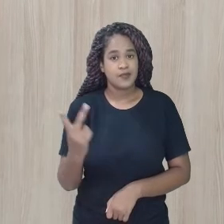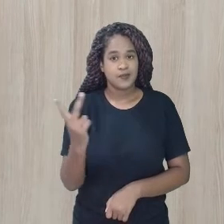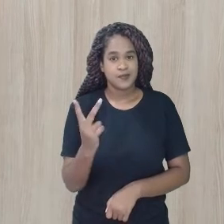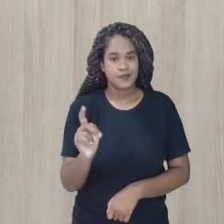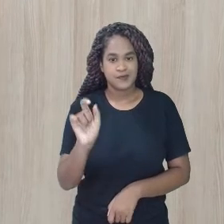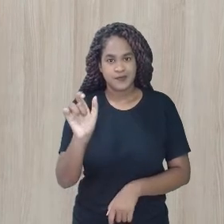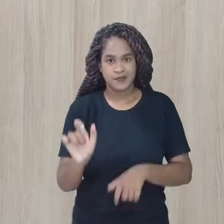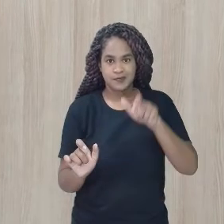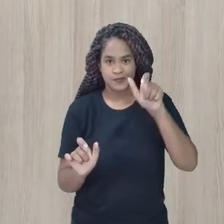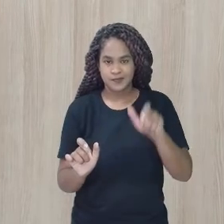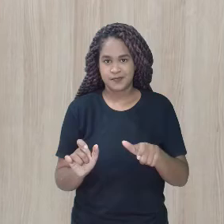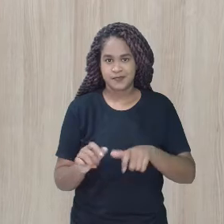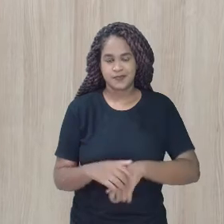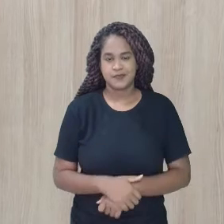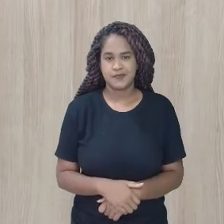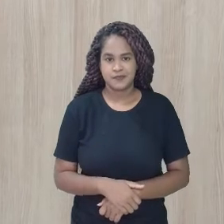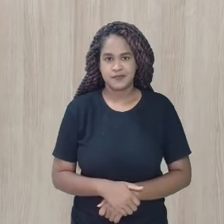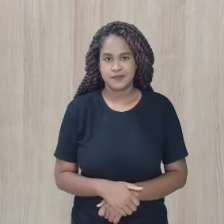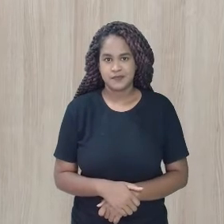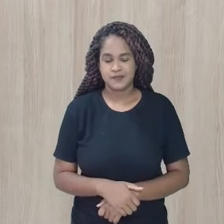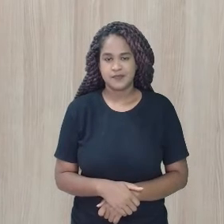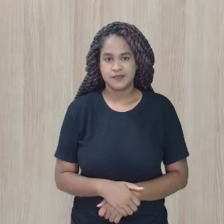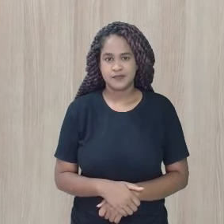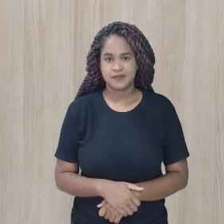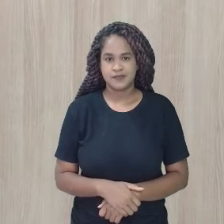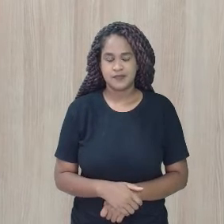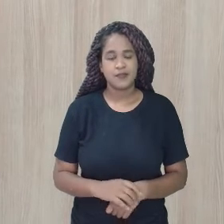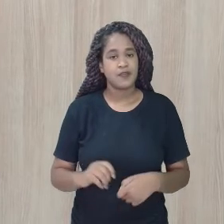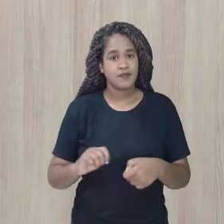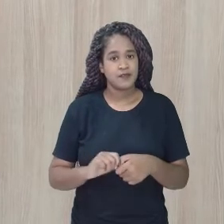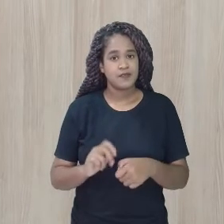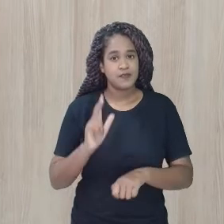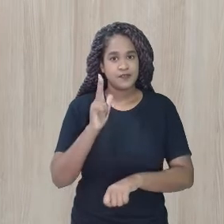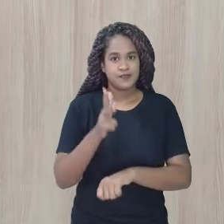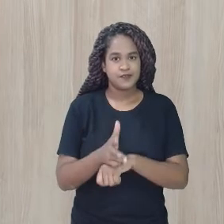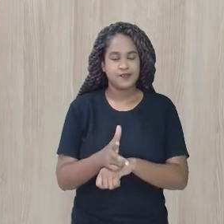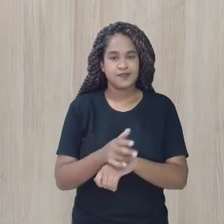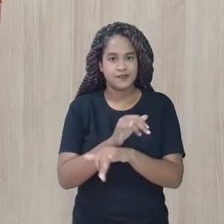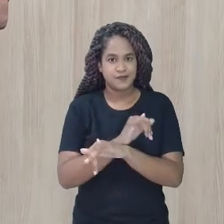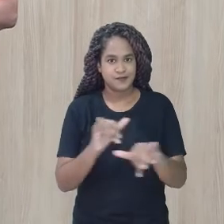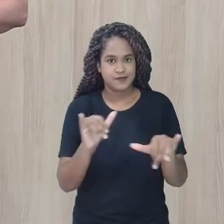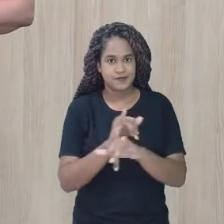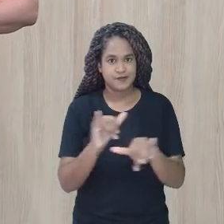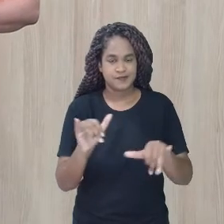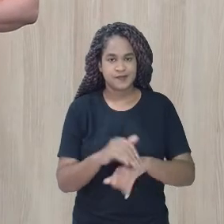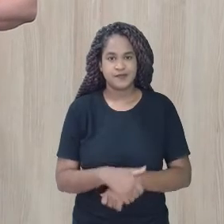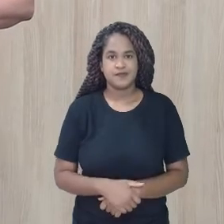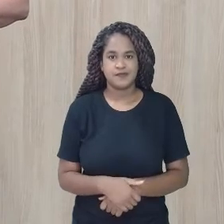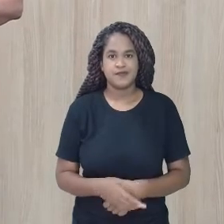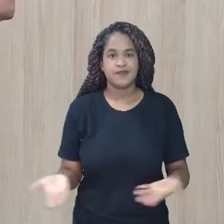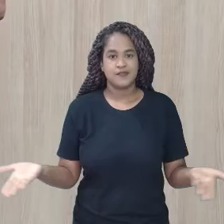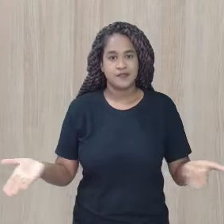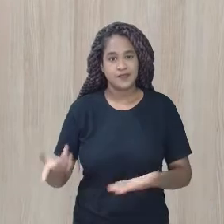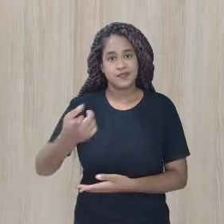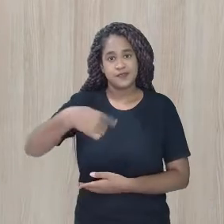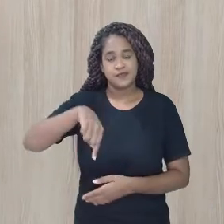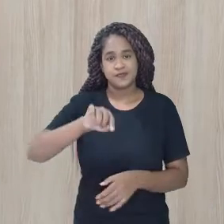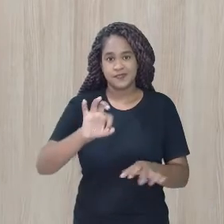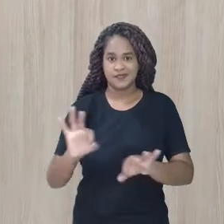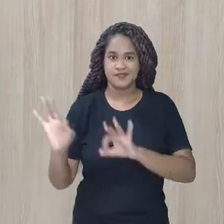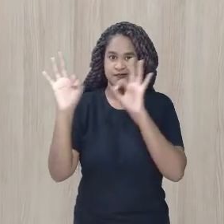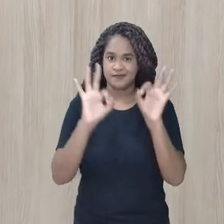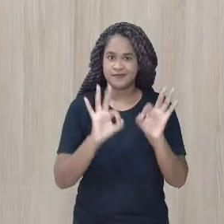que fizeram o vídeo de divulgação do SETCine, tá? Então, vocês vão assistir